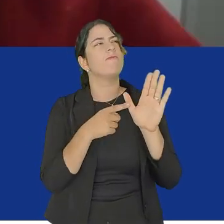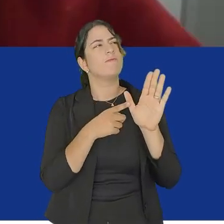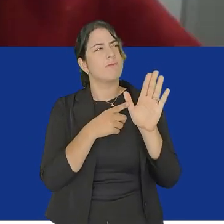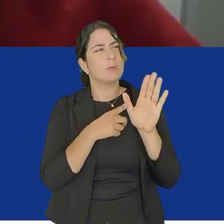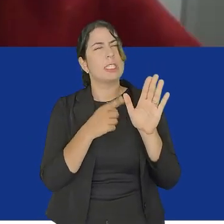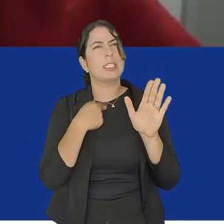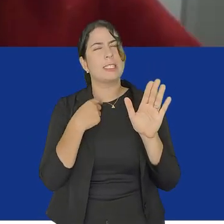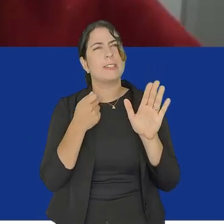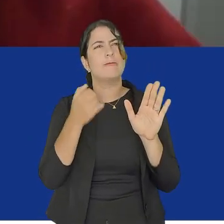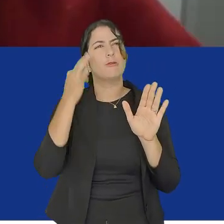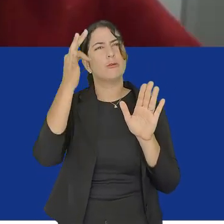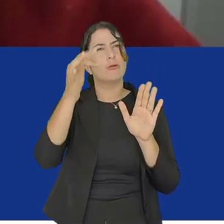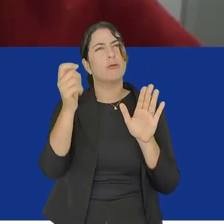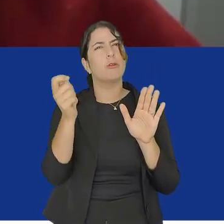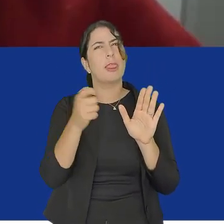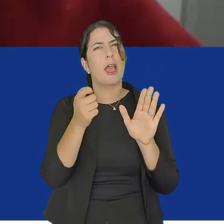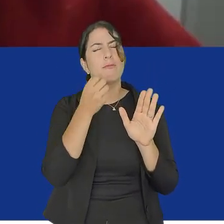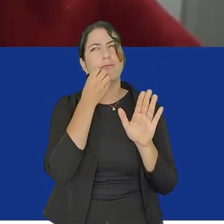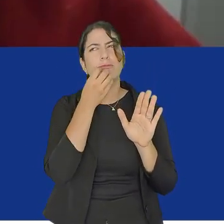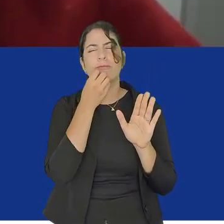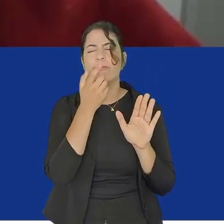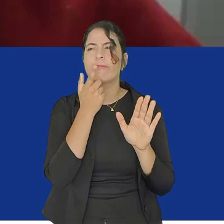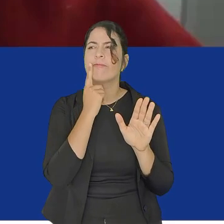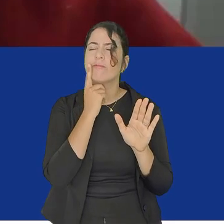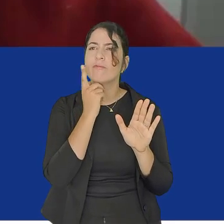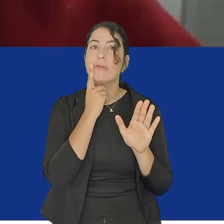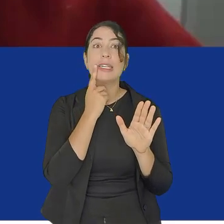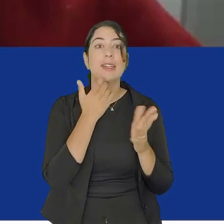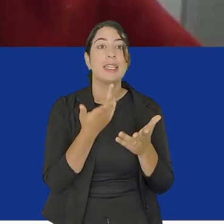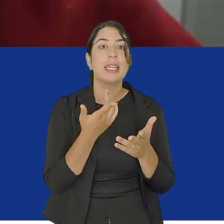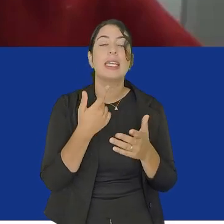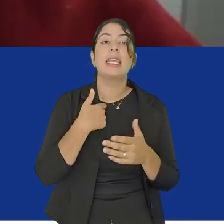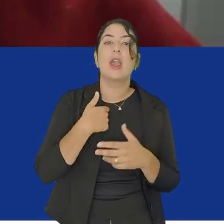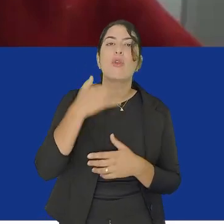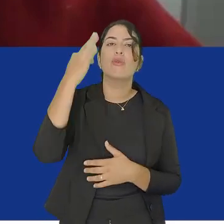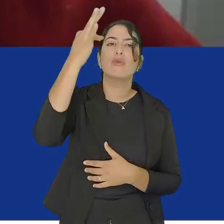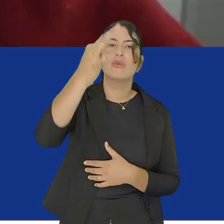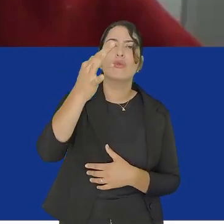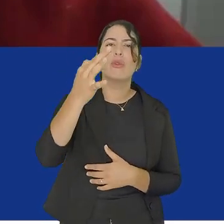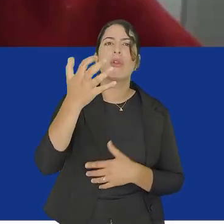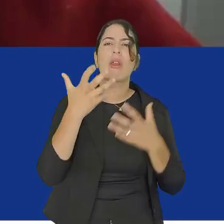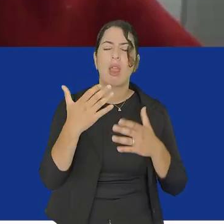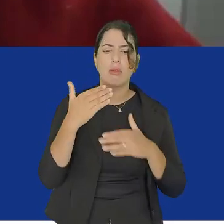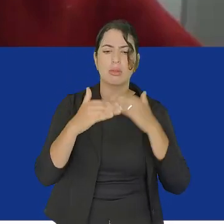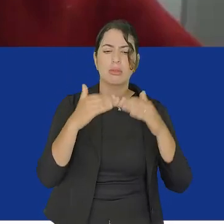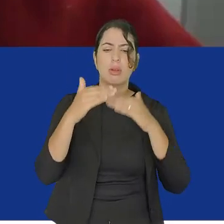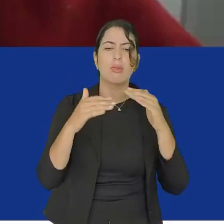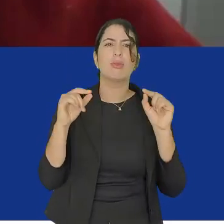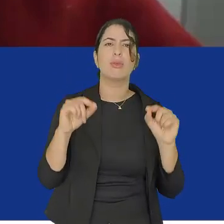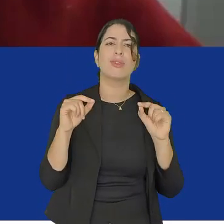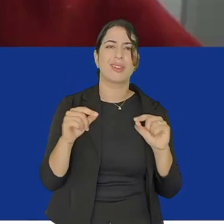uma esperança que é essa possibilidade de conexão com o futuro, de qual é o futuro que a gente está construindo.